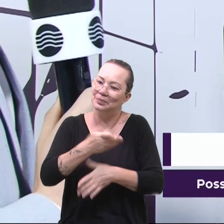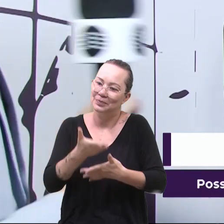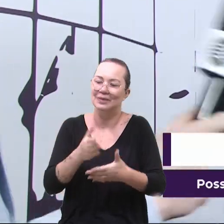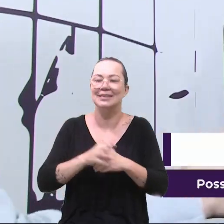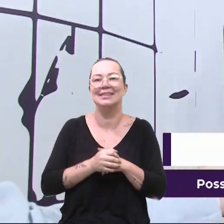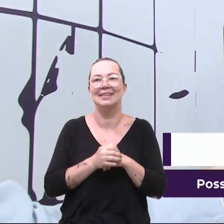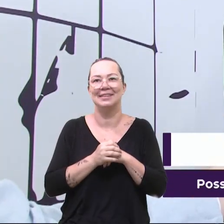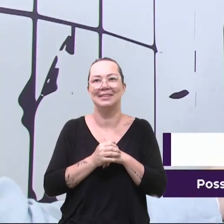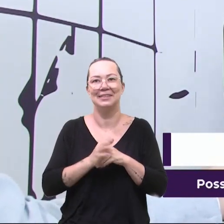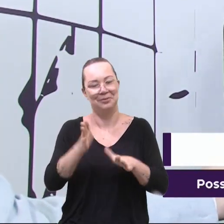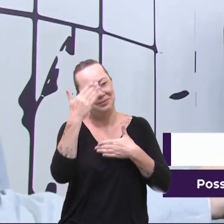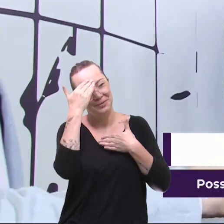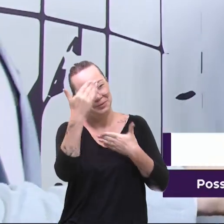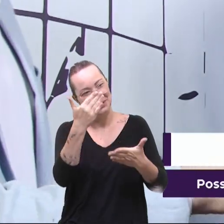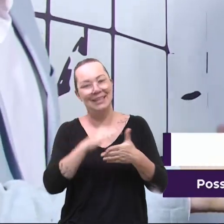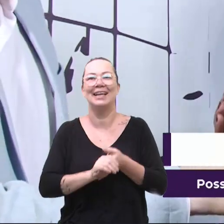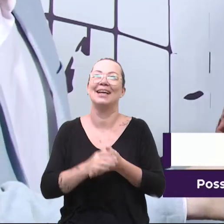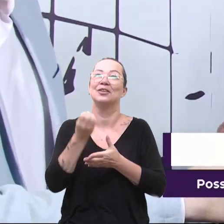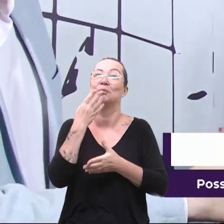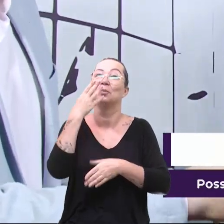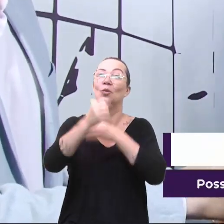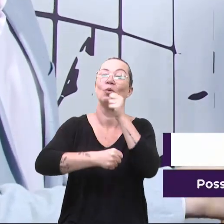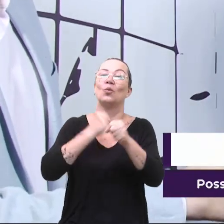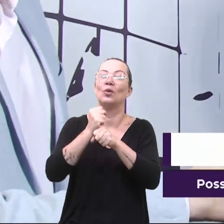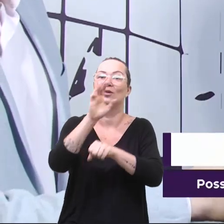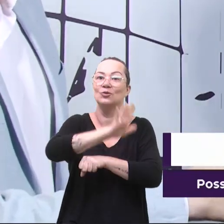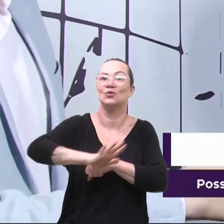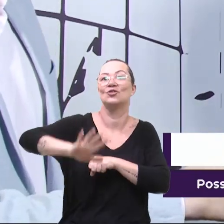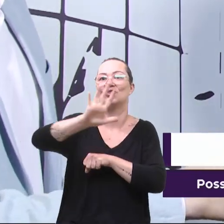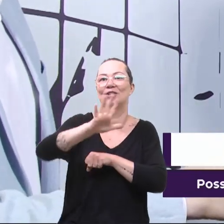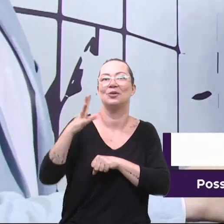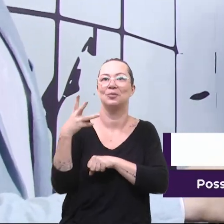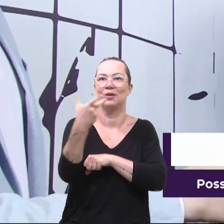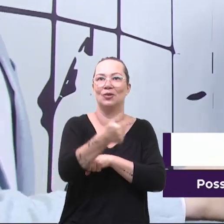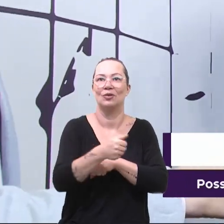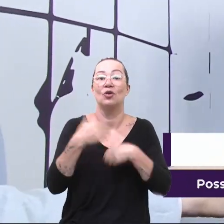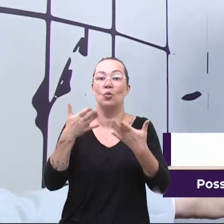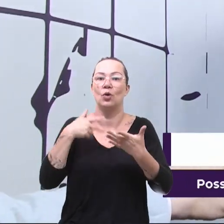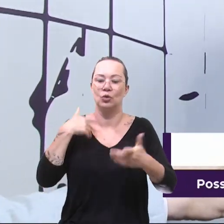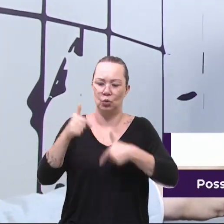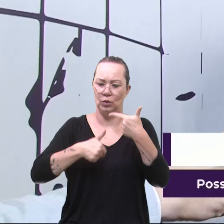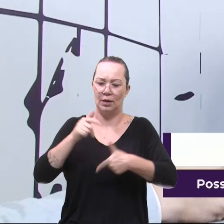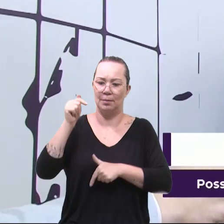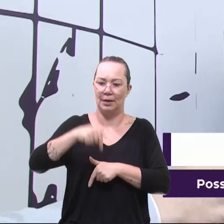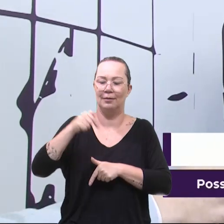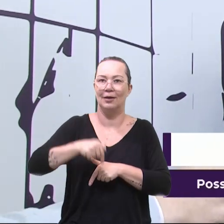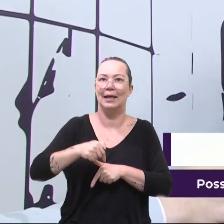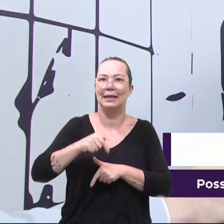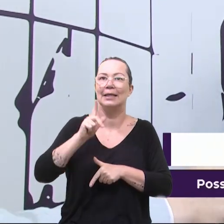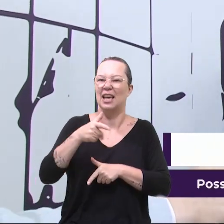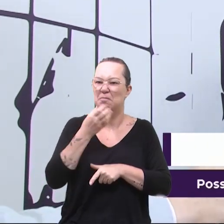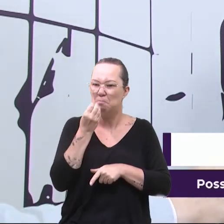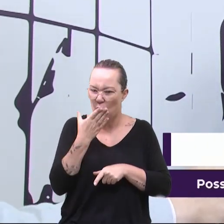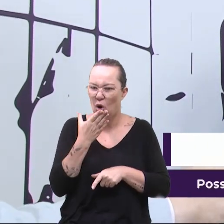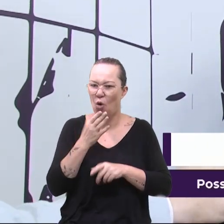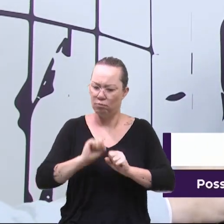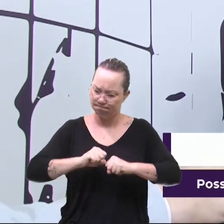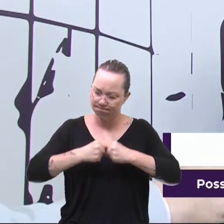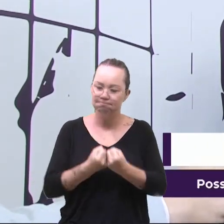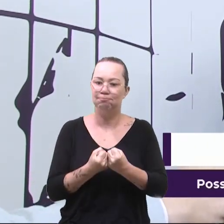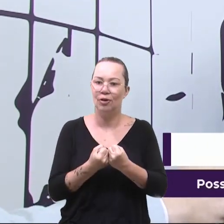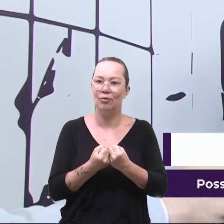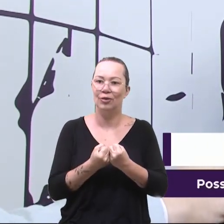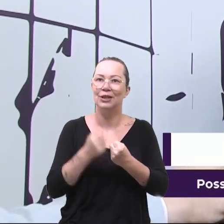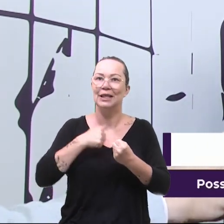parlamento do Estado. Muito obrigada, um bom ano para todos nós. A gente sempre diz que quando o trabalho da gente aqui é efetivo, é eficaz,